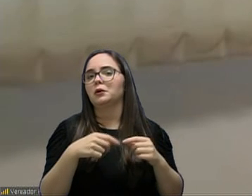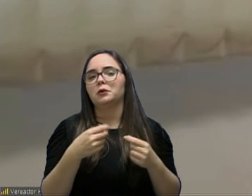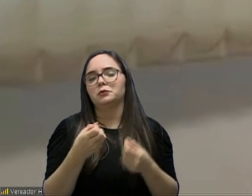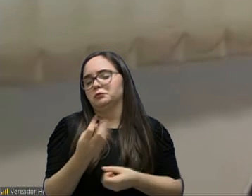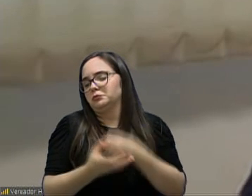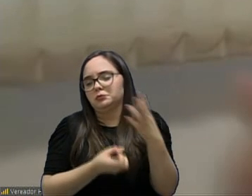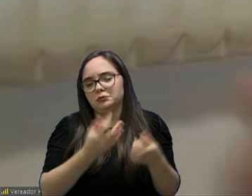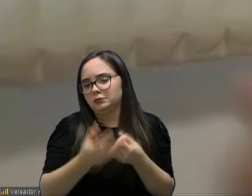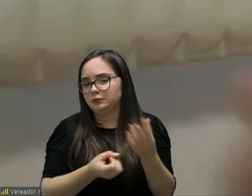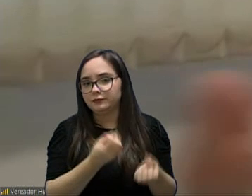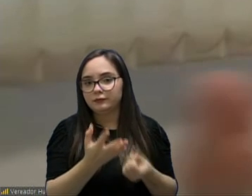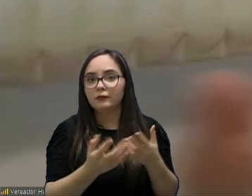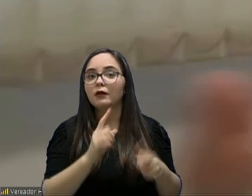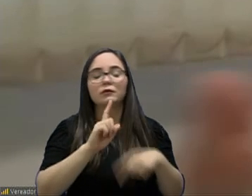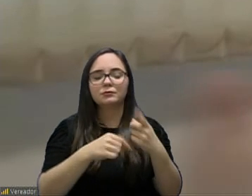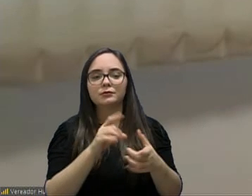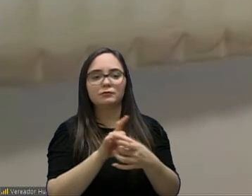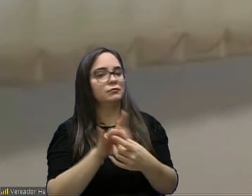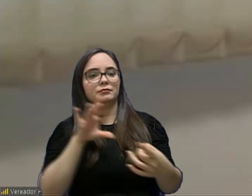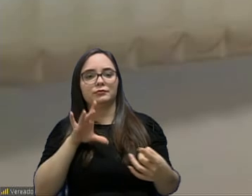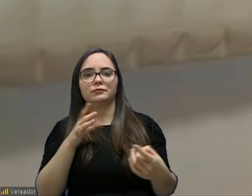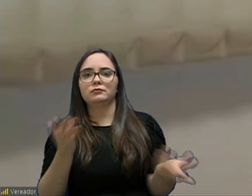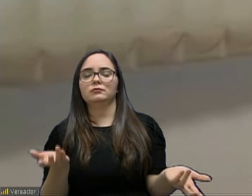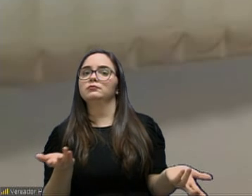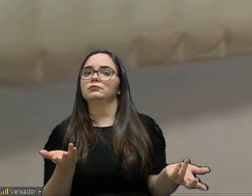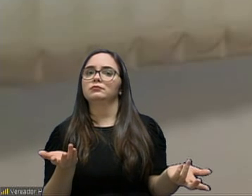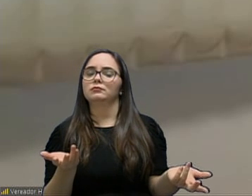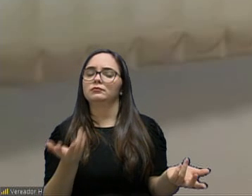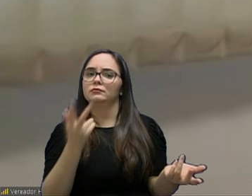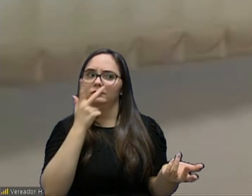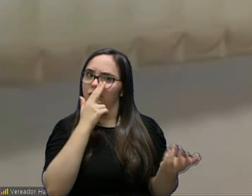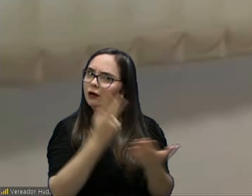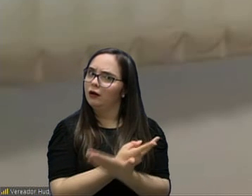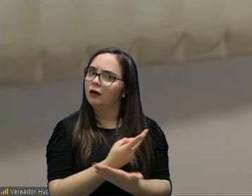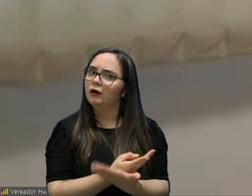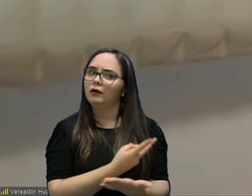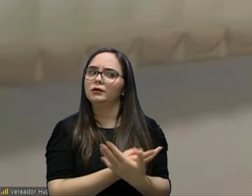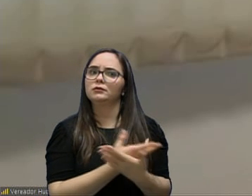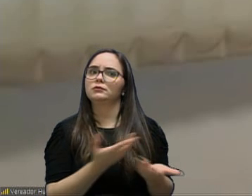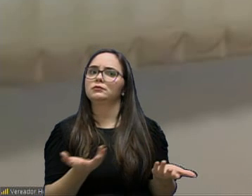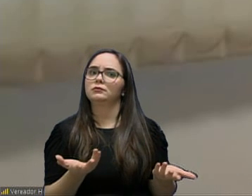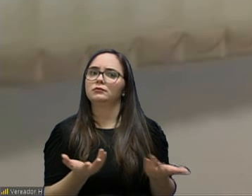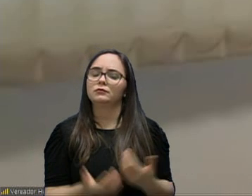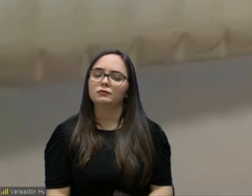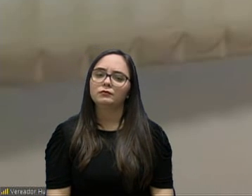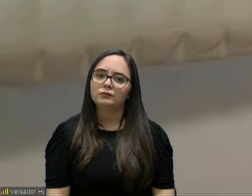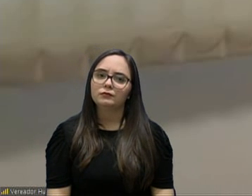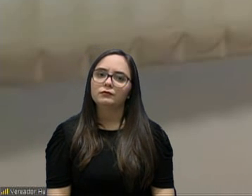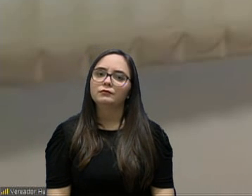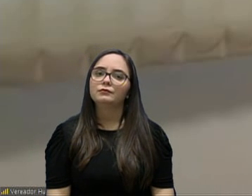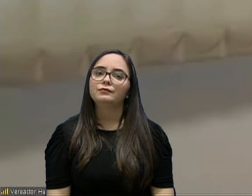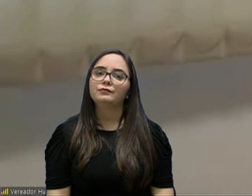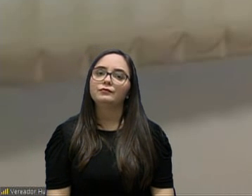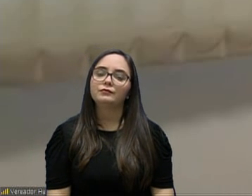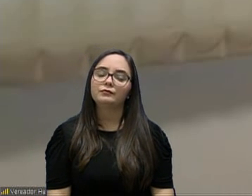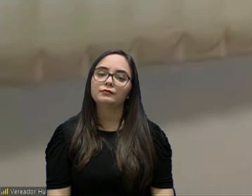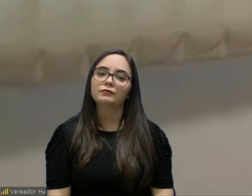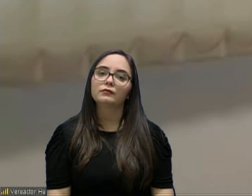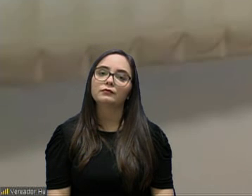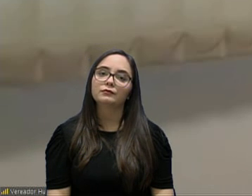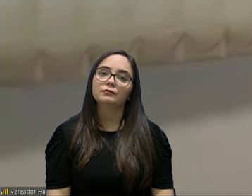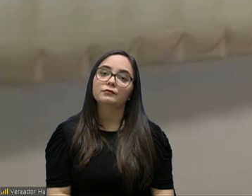filantrópica, e depois essa entidade deixar de atender a população, deixar de atender o SUS, atender convênios com a prefeitura. No caso